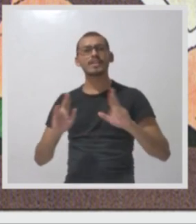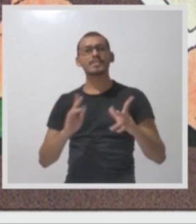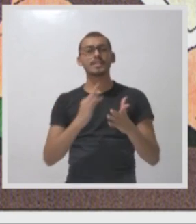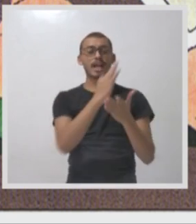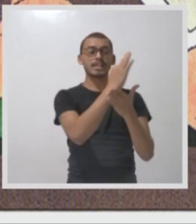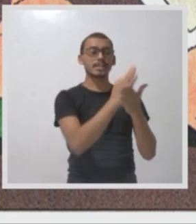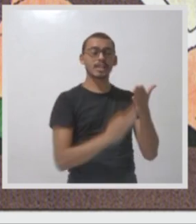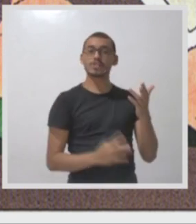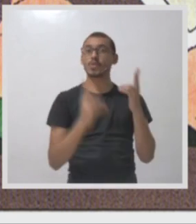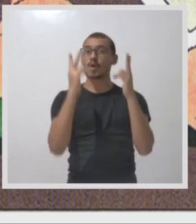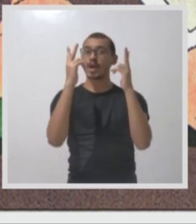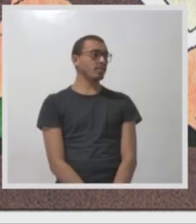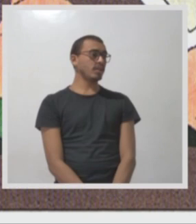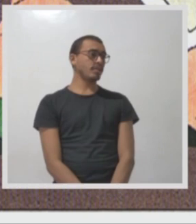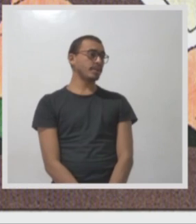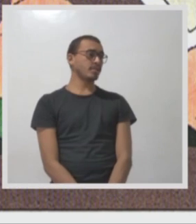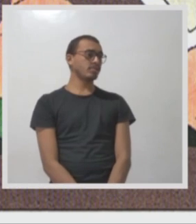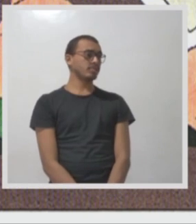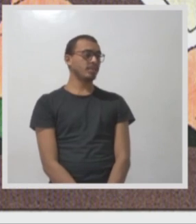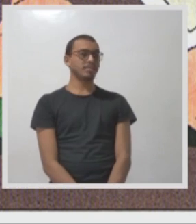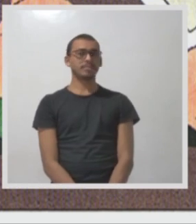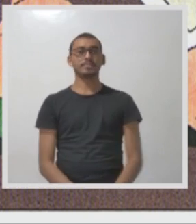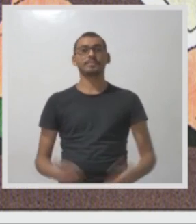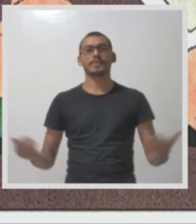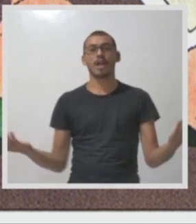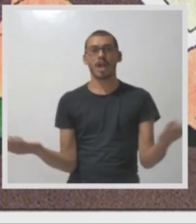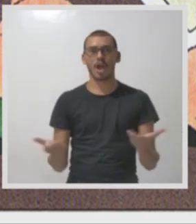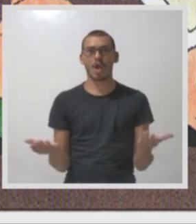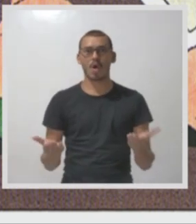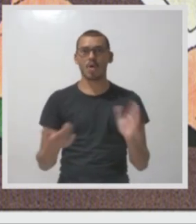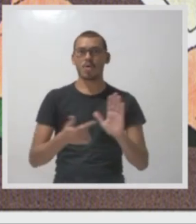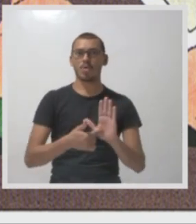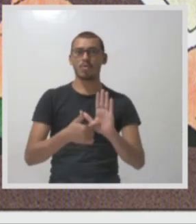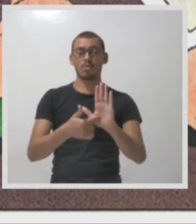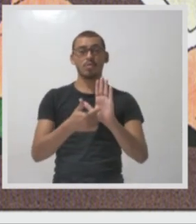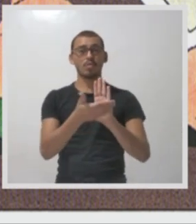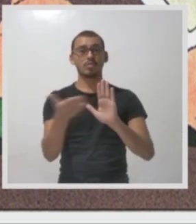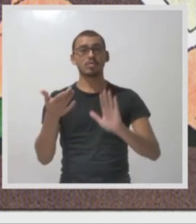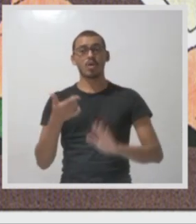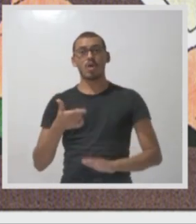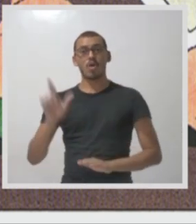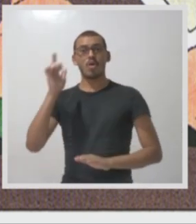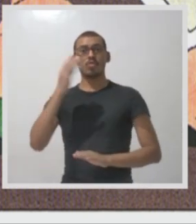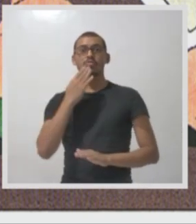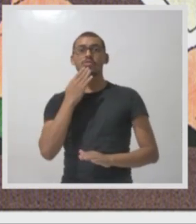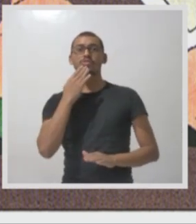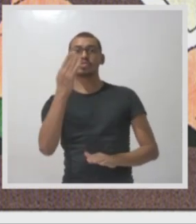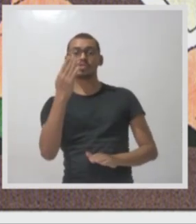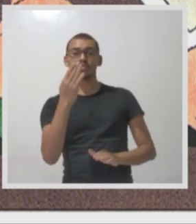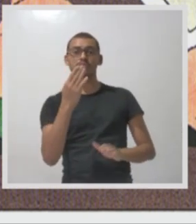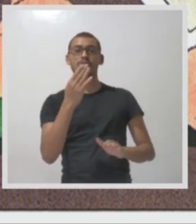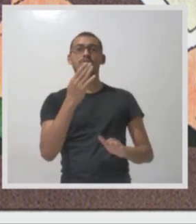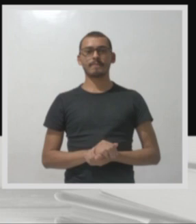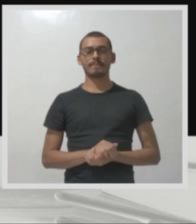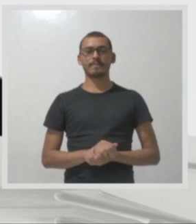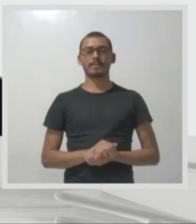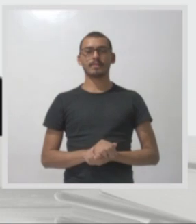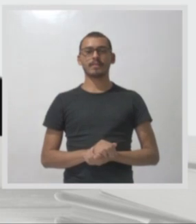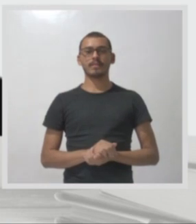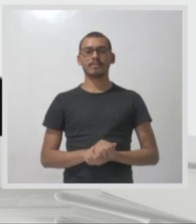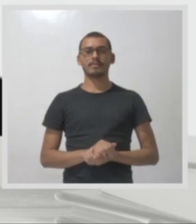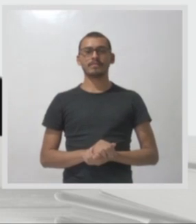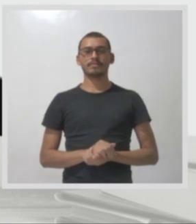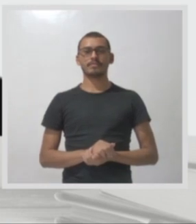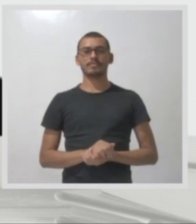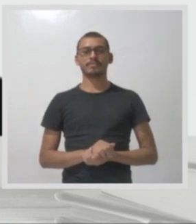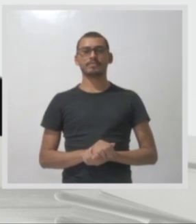texto ele pode ser apresentado. Agora, eu vou mostrar para vocês uma outra versão desse mesmo texto. Dá uma olhadinha.